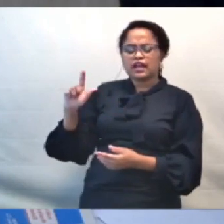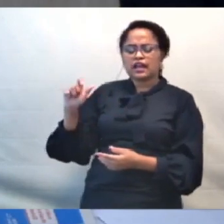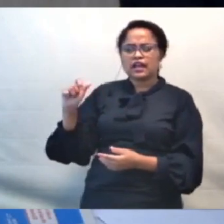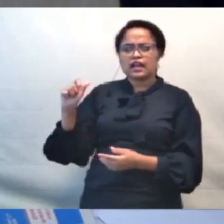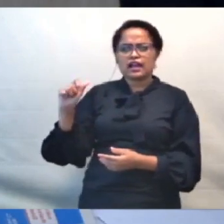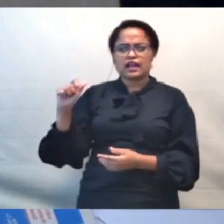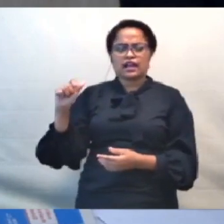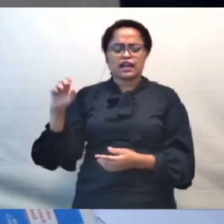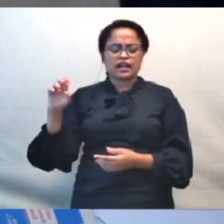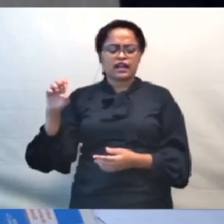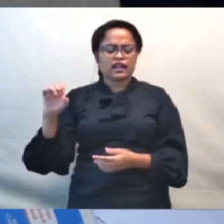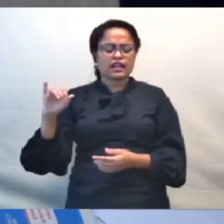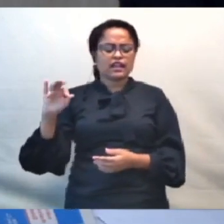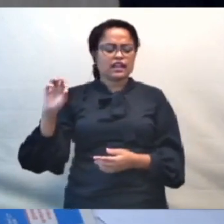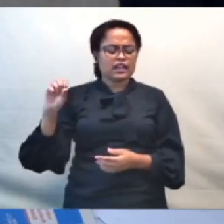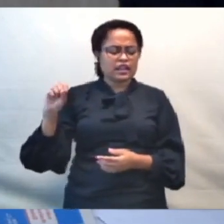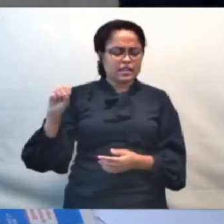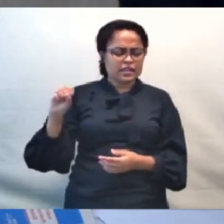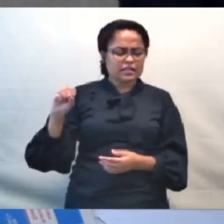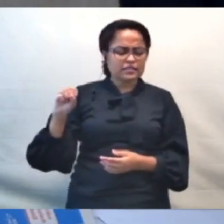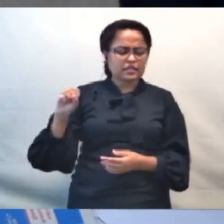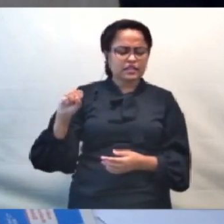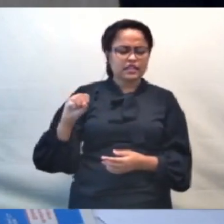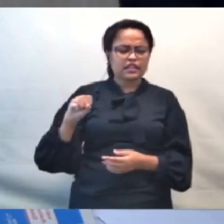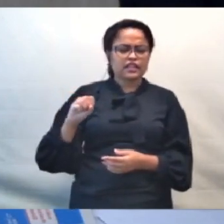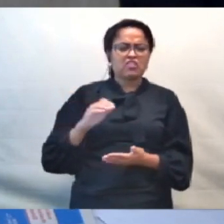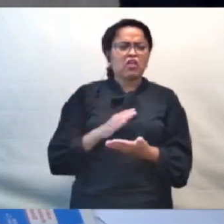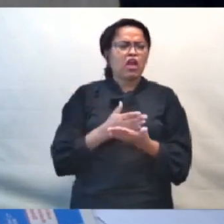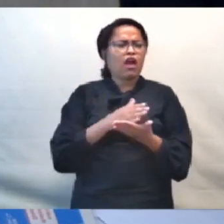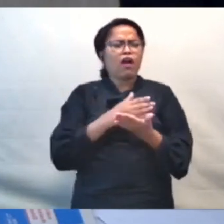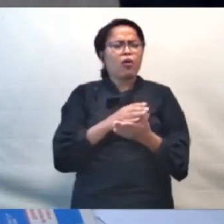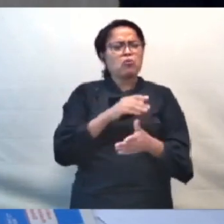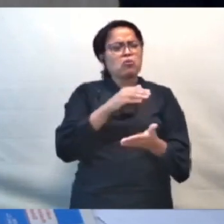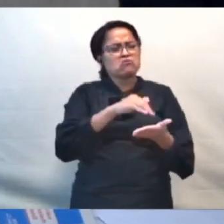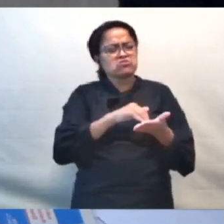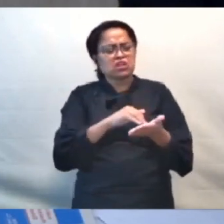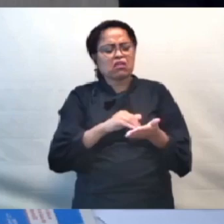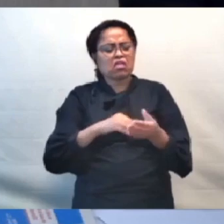Acho que não tem algum outro secretário que vai completar a fala dela. A gente acabou,